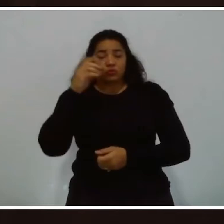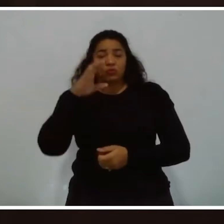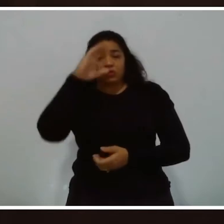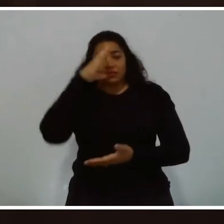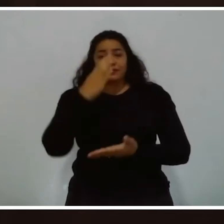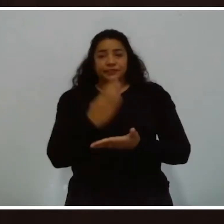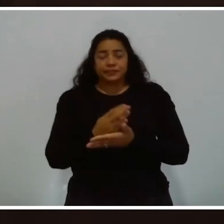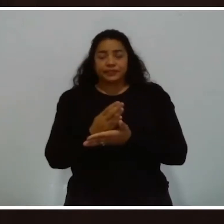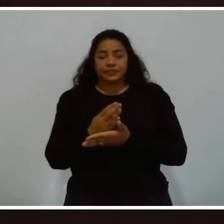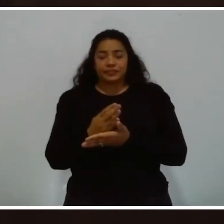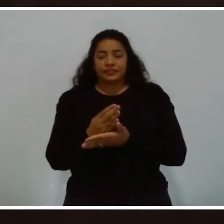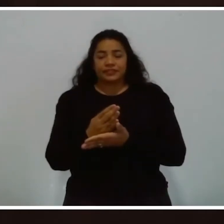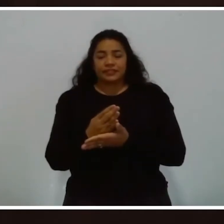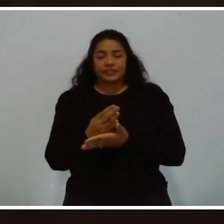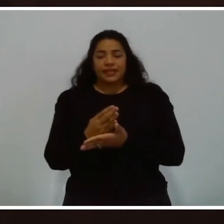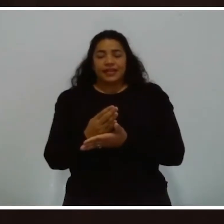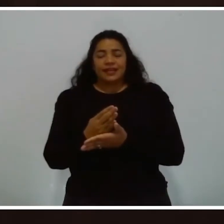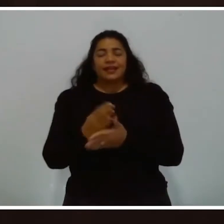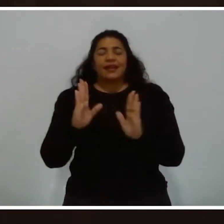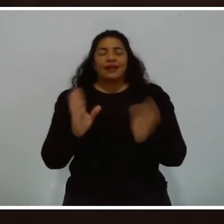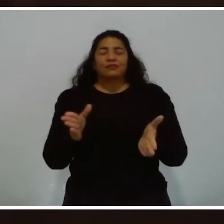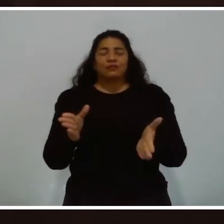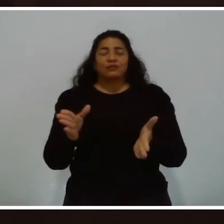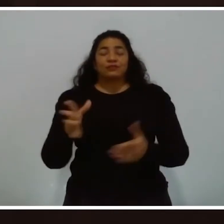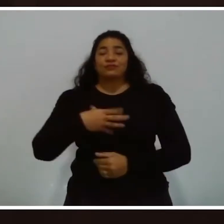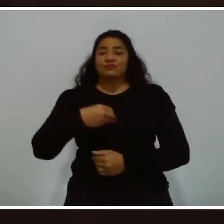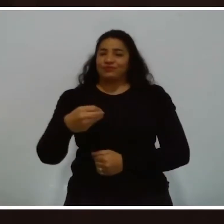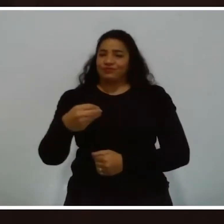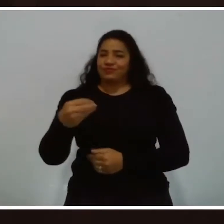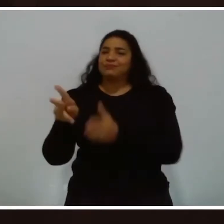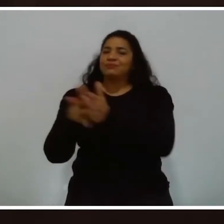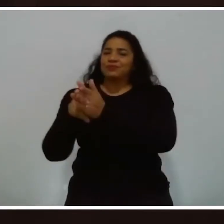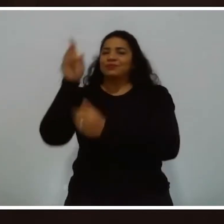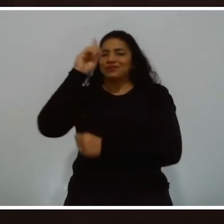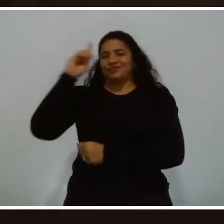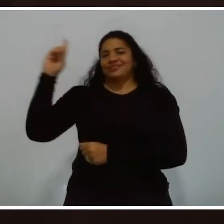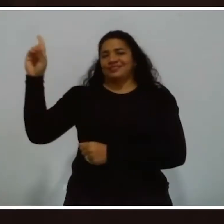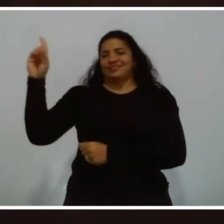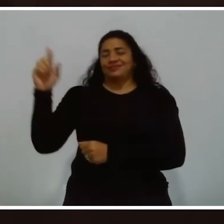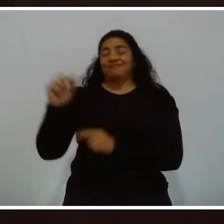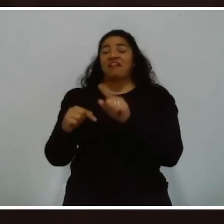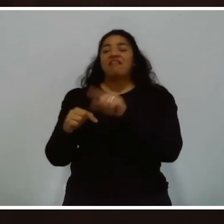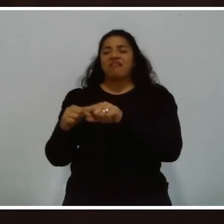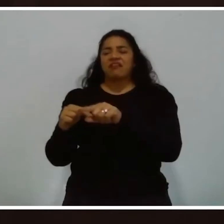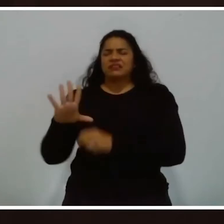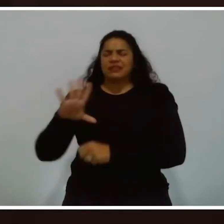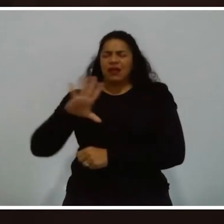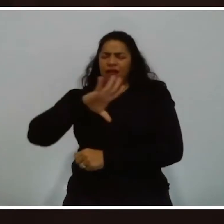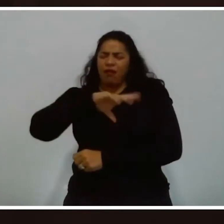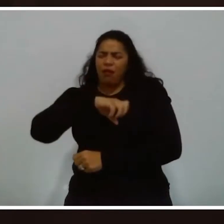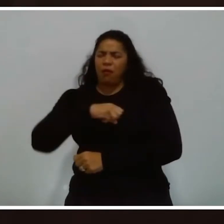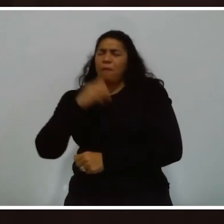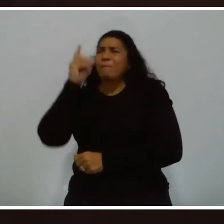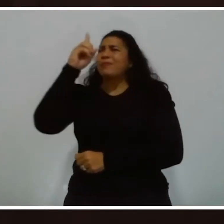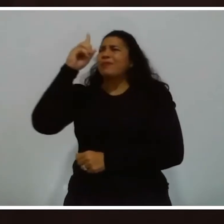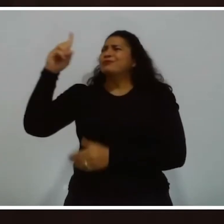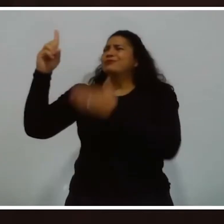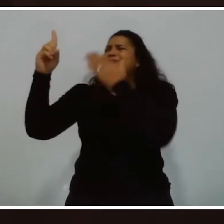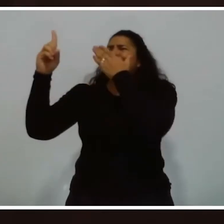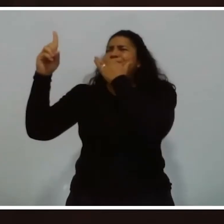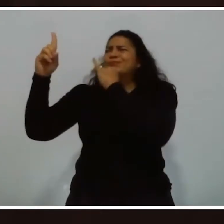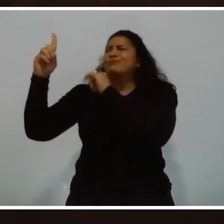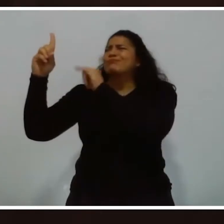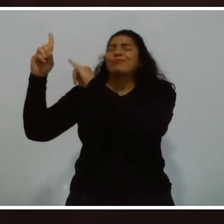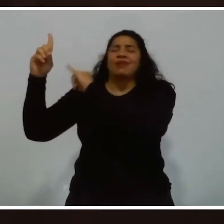Ó Senhor Jesus, esse tal ama Deus Pai que o gerou e também ama os irmãos que nasceram